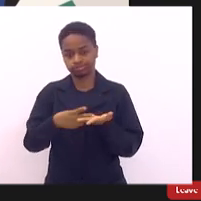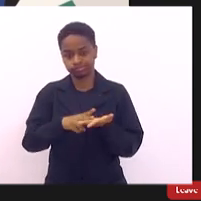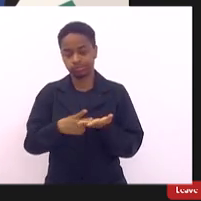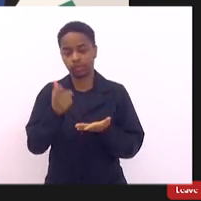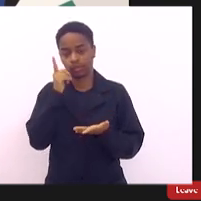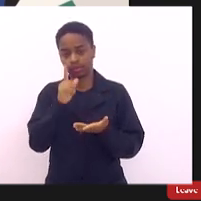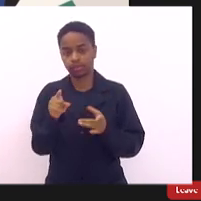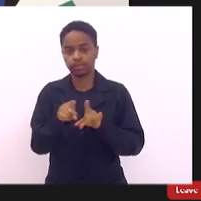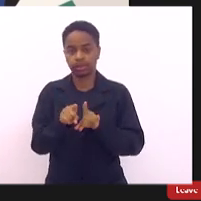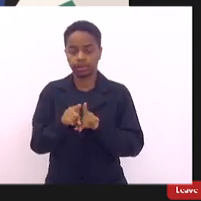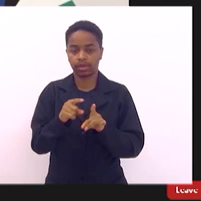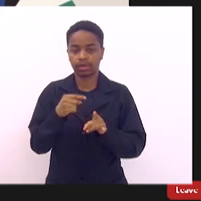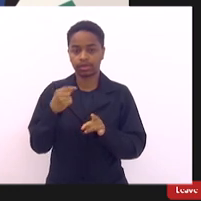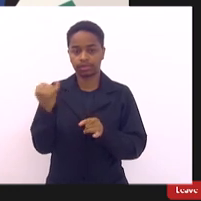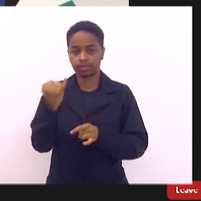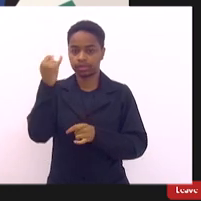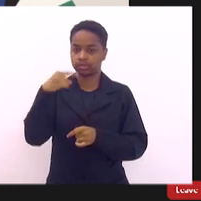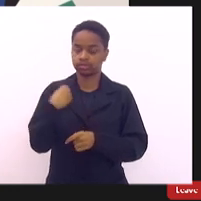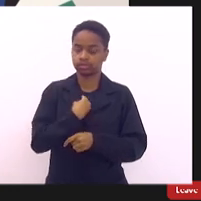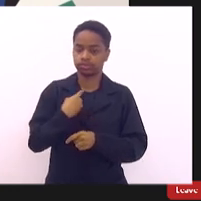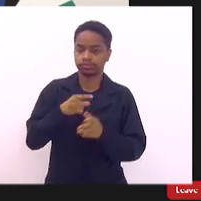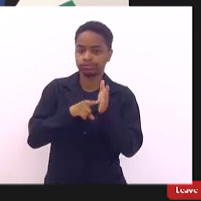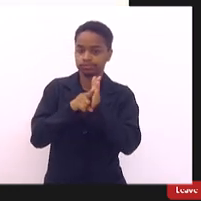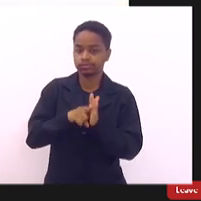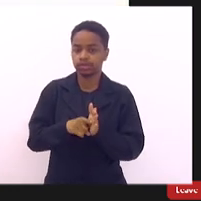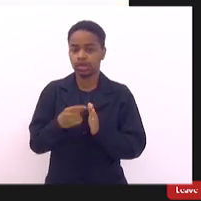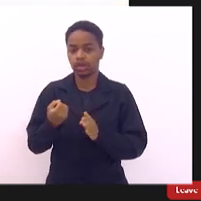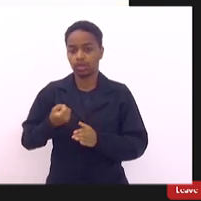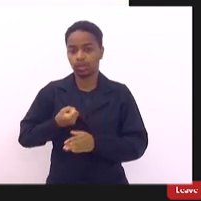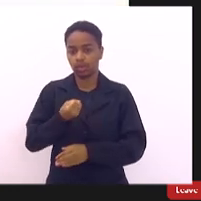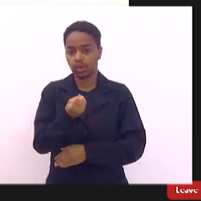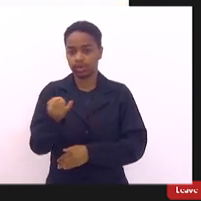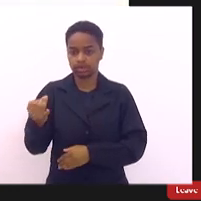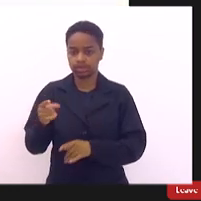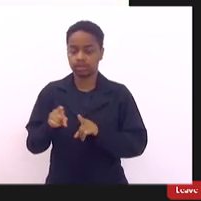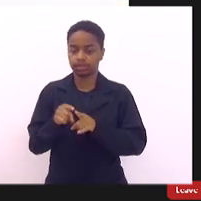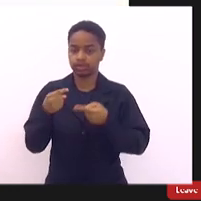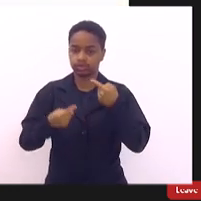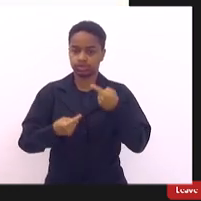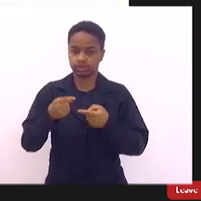para a gente olhar os números e conseguir discutir um pouco mais concretamente, né?